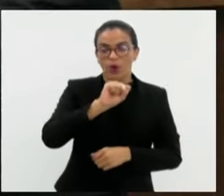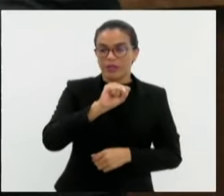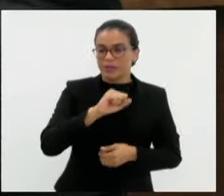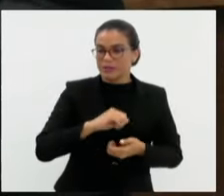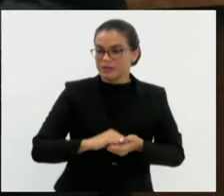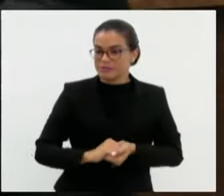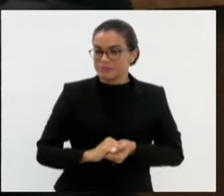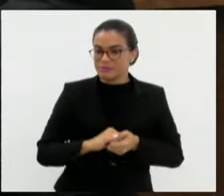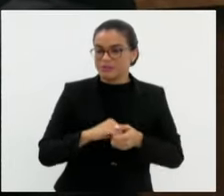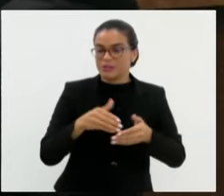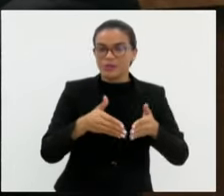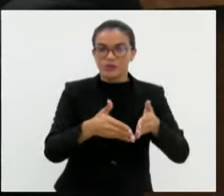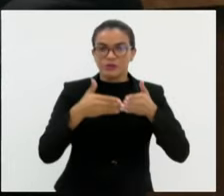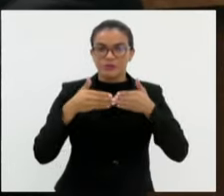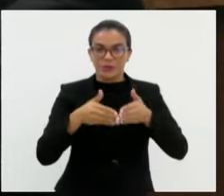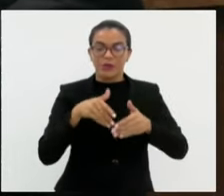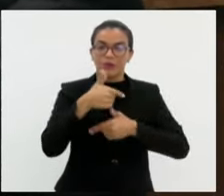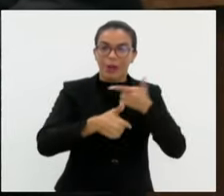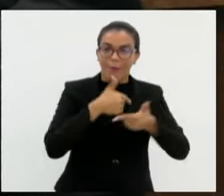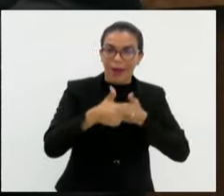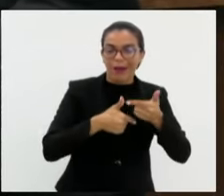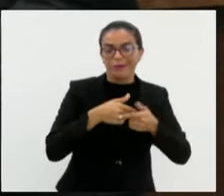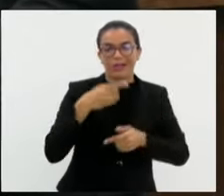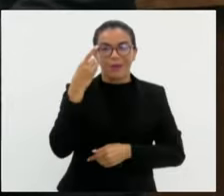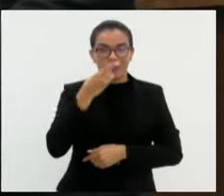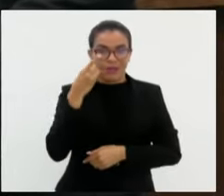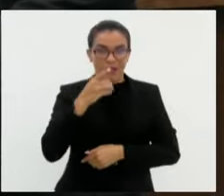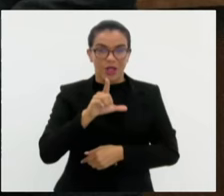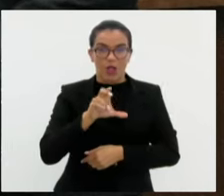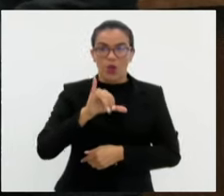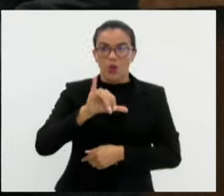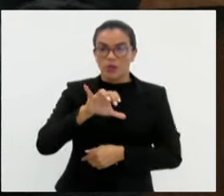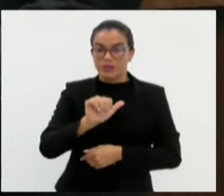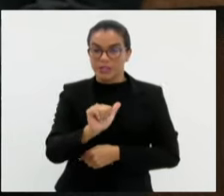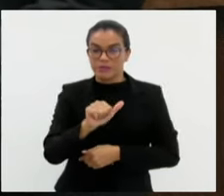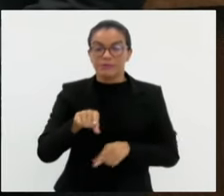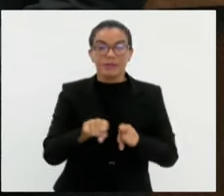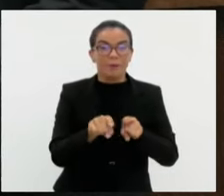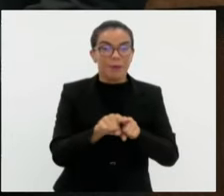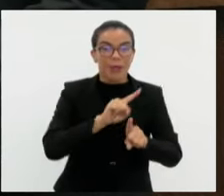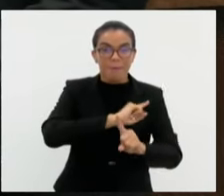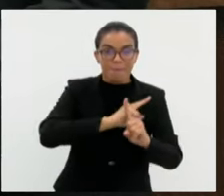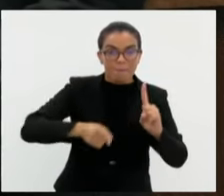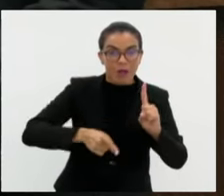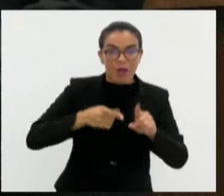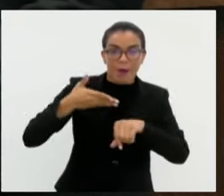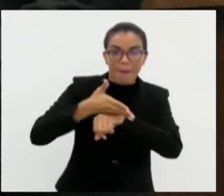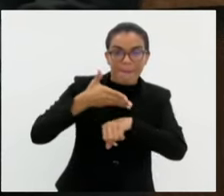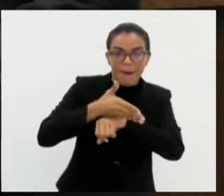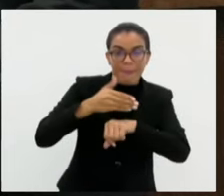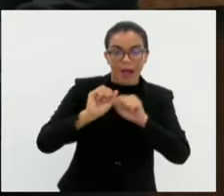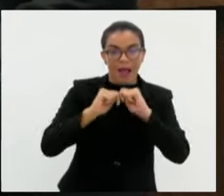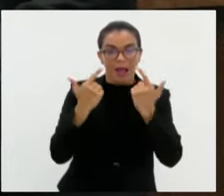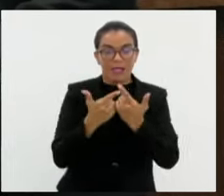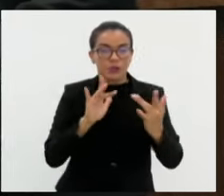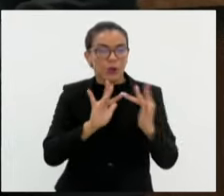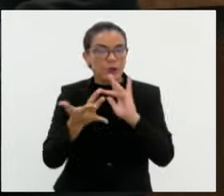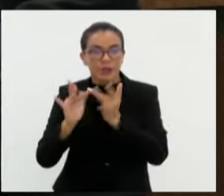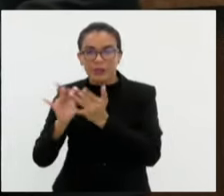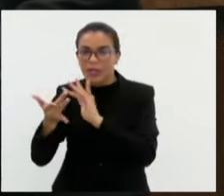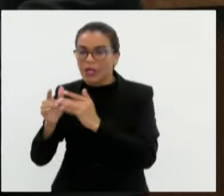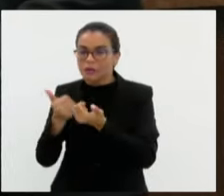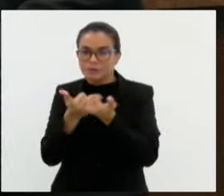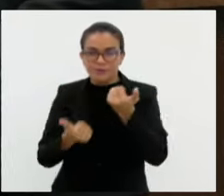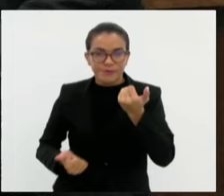37.901.94.23.8.19.000, de suspensão do exercício da função pública da deputada Lúcia Helena Pinto Barros, bem como a proibição de que a mesma frequente a Alerj e mantenha contato com qualquer servidor,